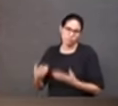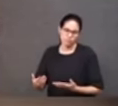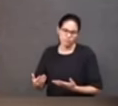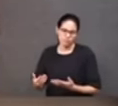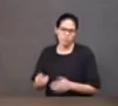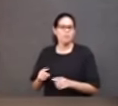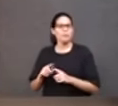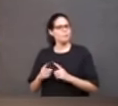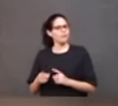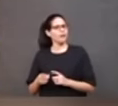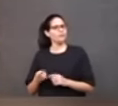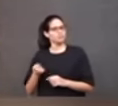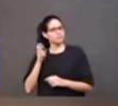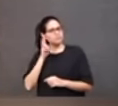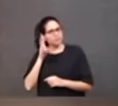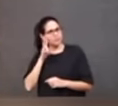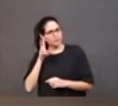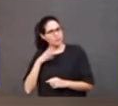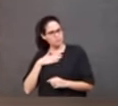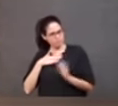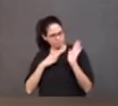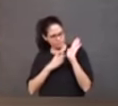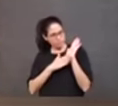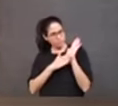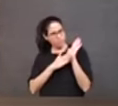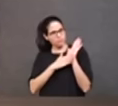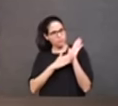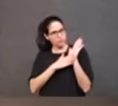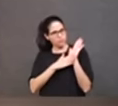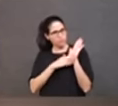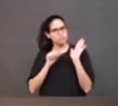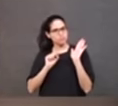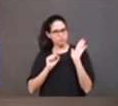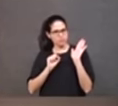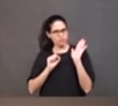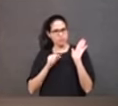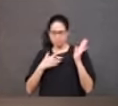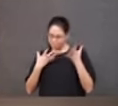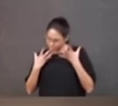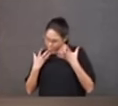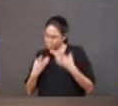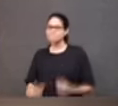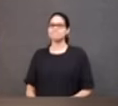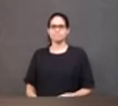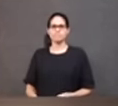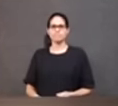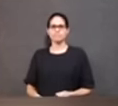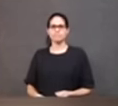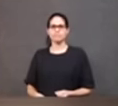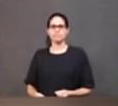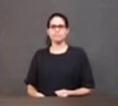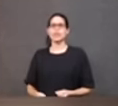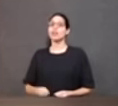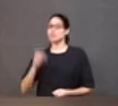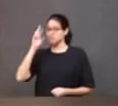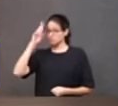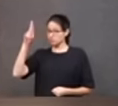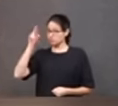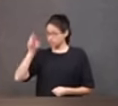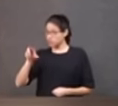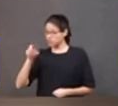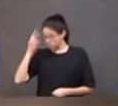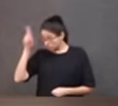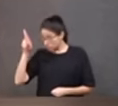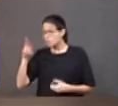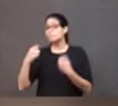nossa carta-programa, que é assegurar, professor Elvésio, que as chefias sejam escolhidas com a participação